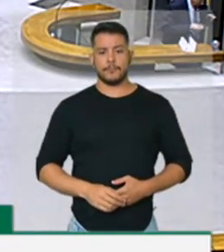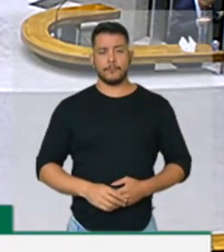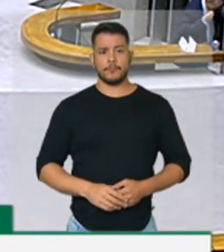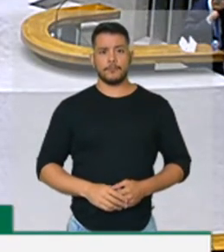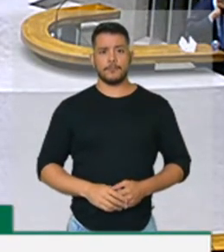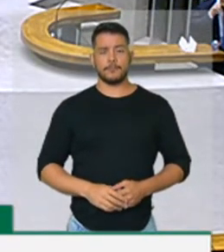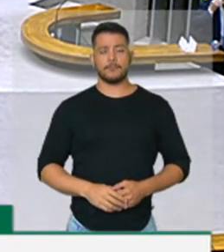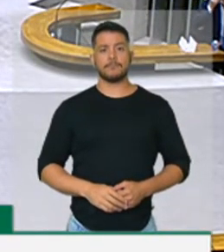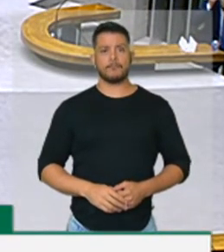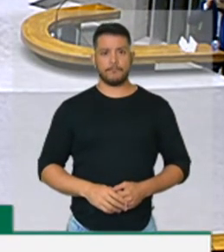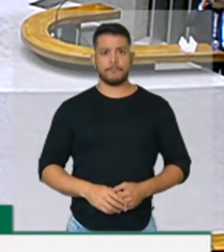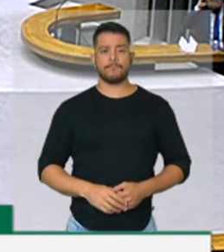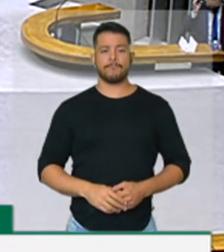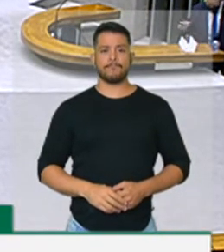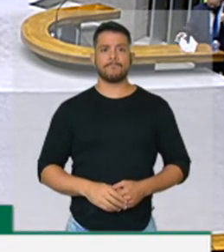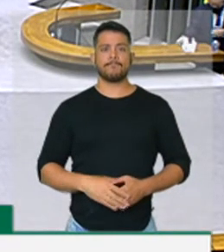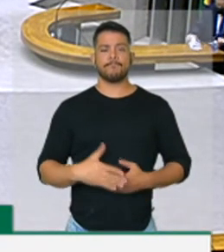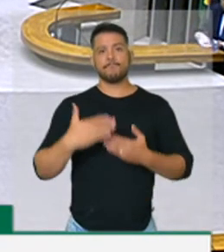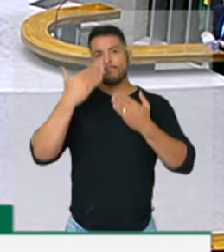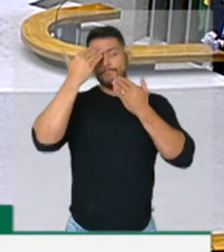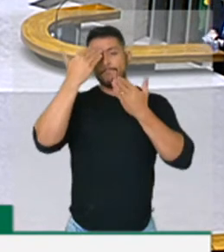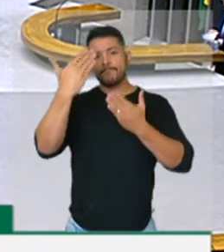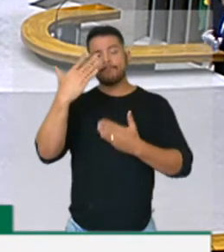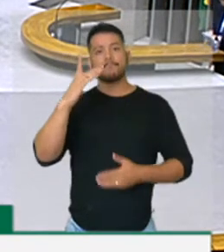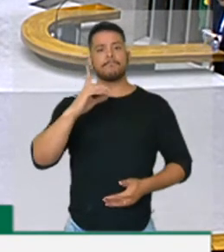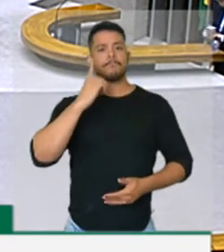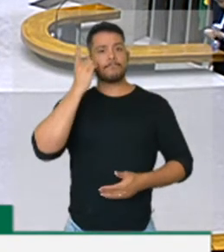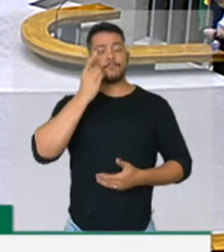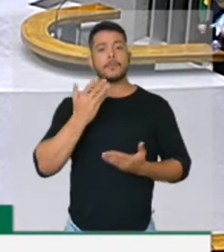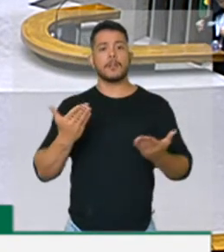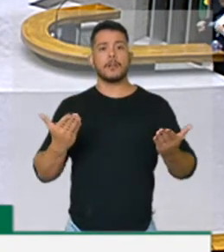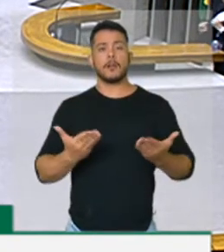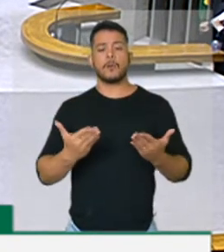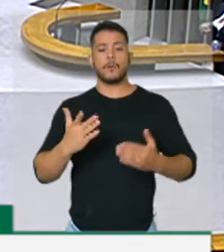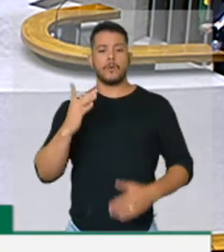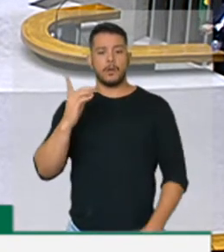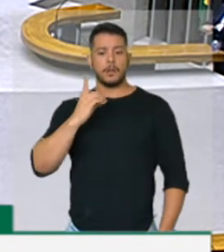Obrigado, deputado. Convido para fazer uso da palavra a deputada professora Dorinha.